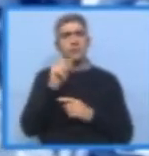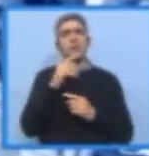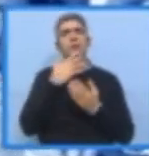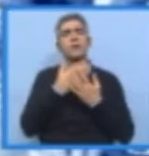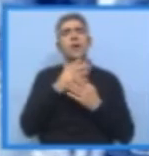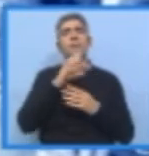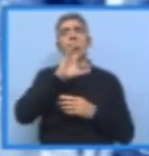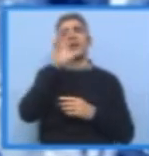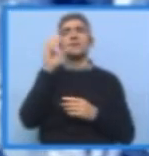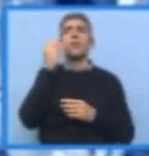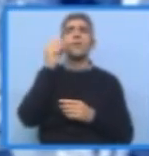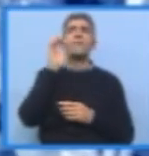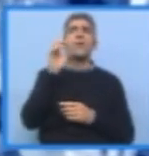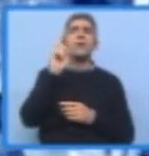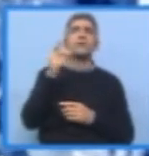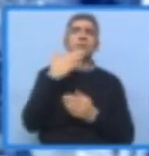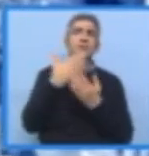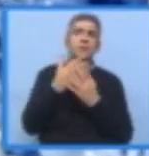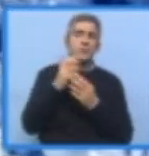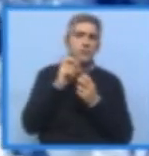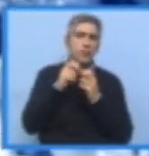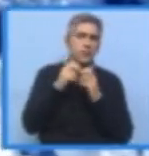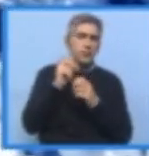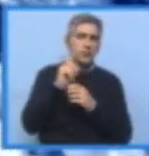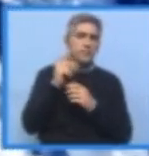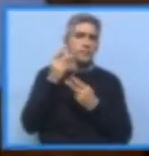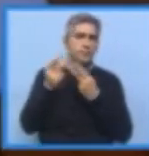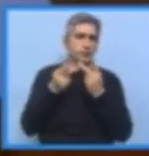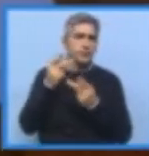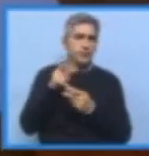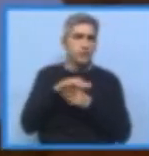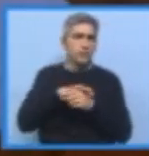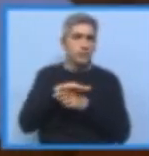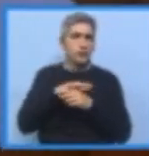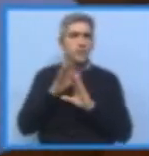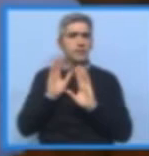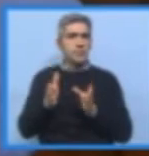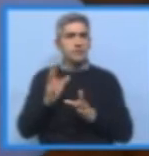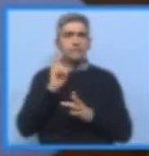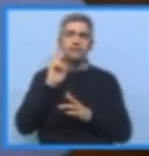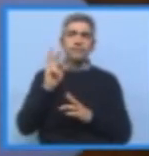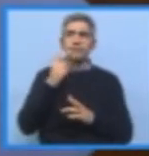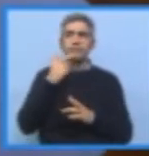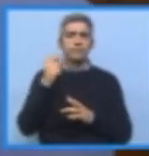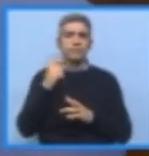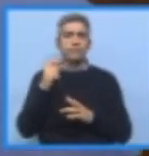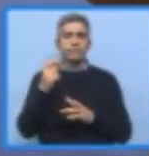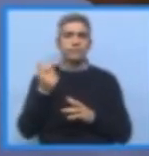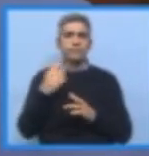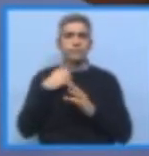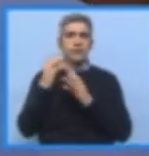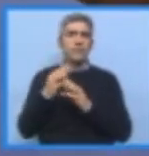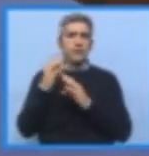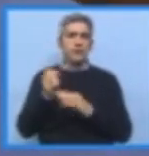países onde isso foi legalizado. E, portanto, analisando bem essas situações, eu creio que não poderia nunca ser a favor